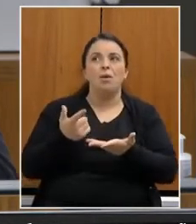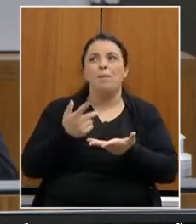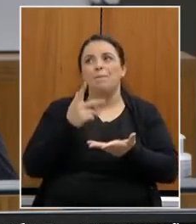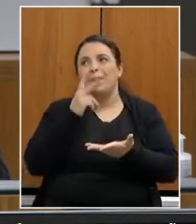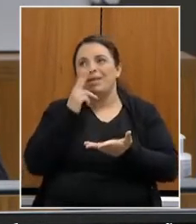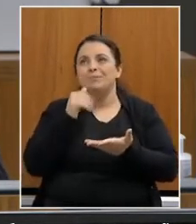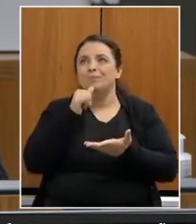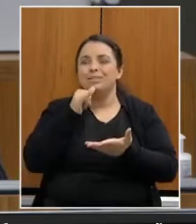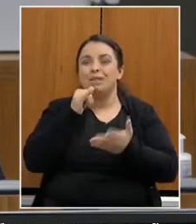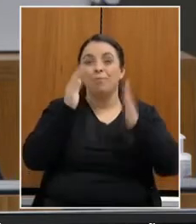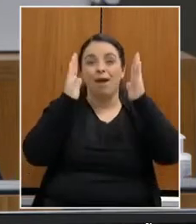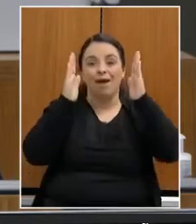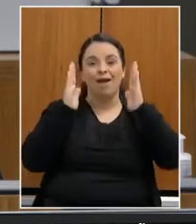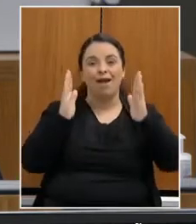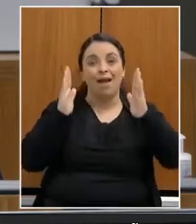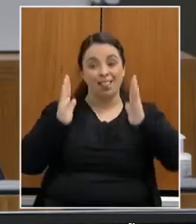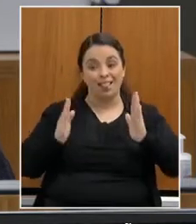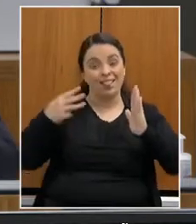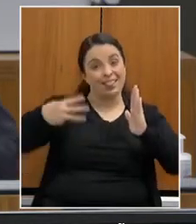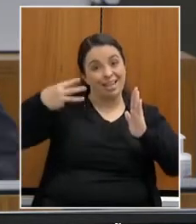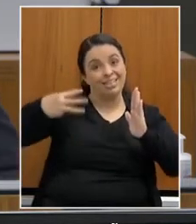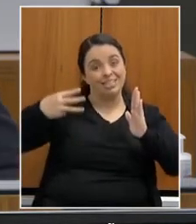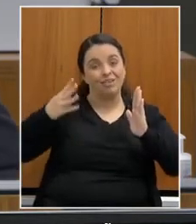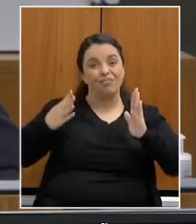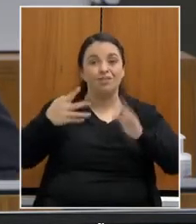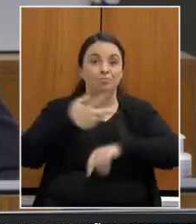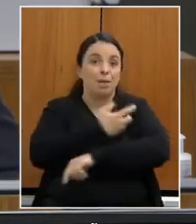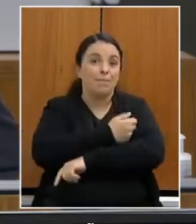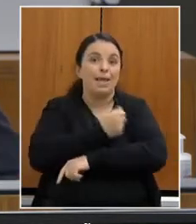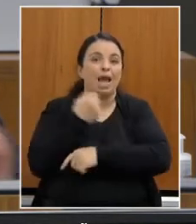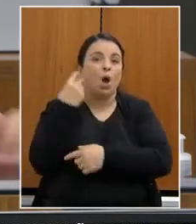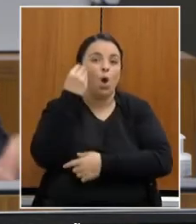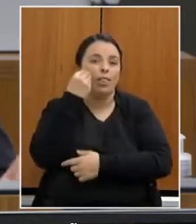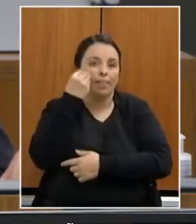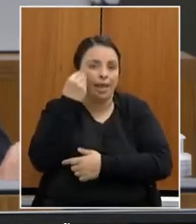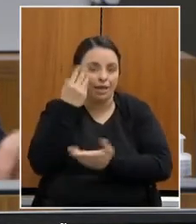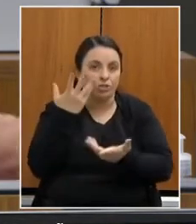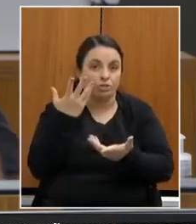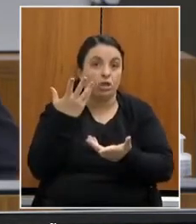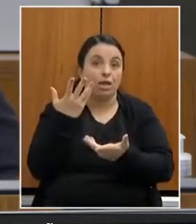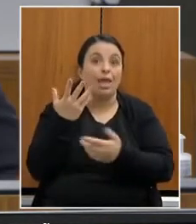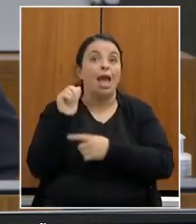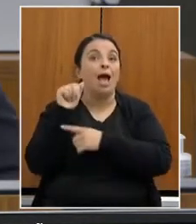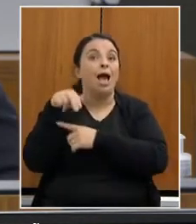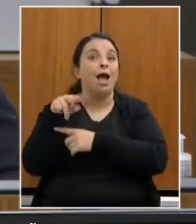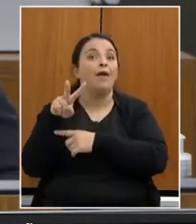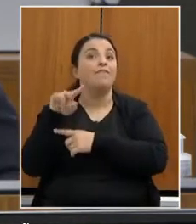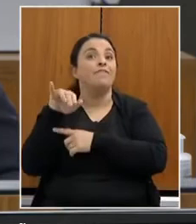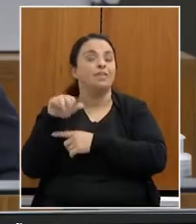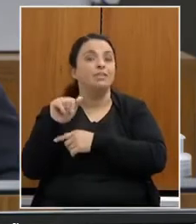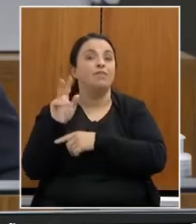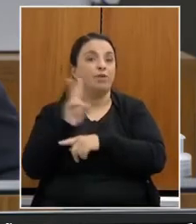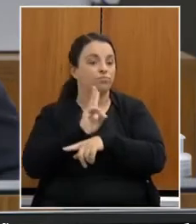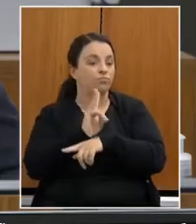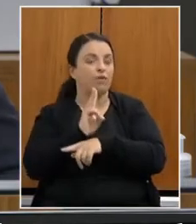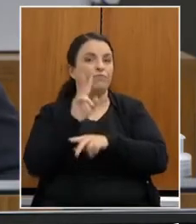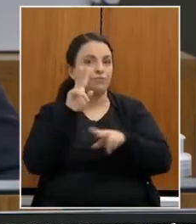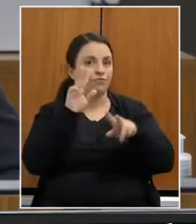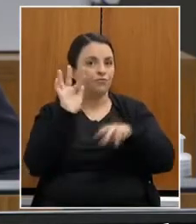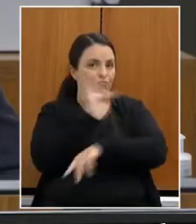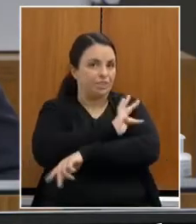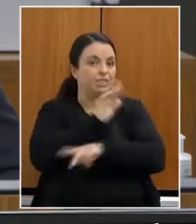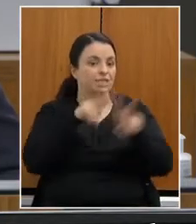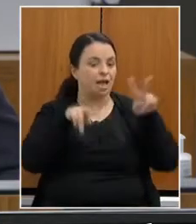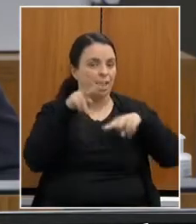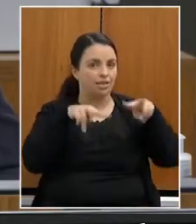teste na população que será acompanhada pela Anvisa caso haja uma autorização emergencial o nosso